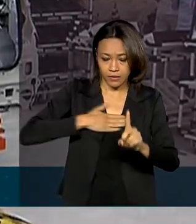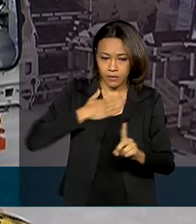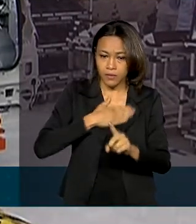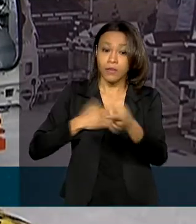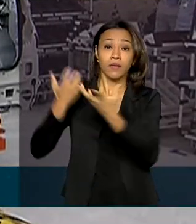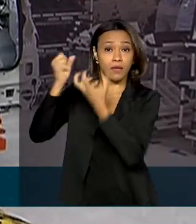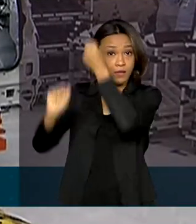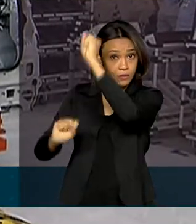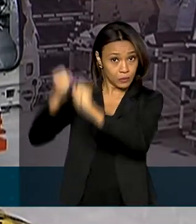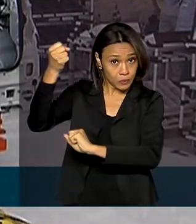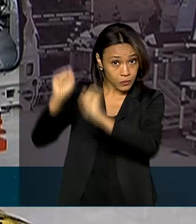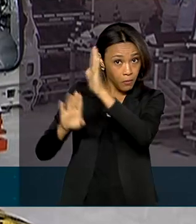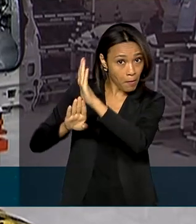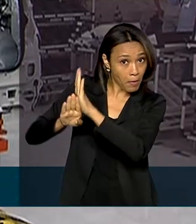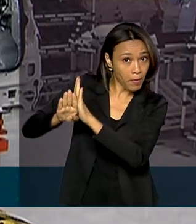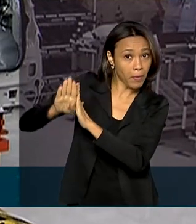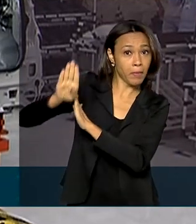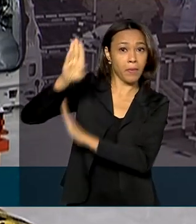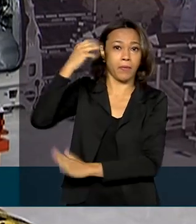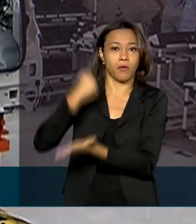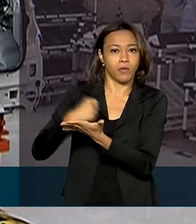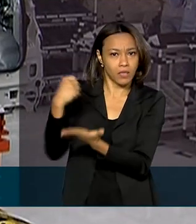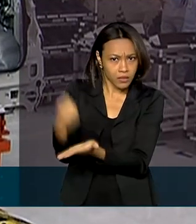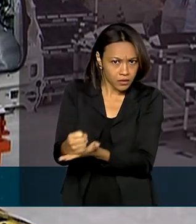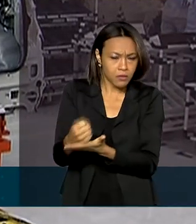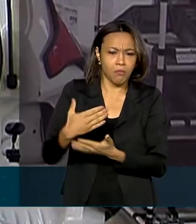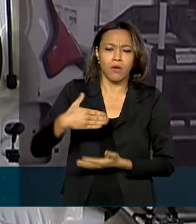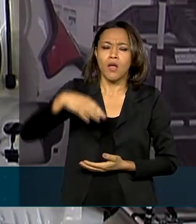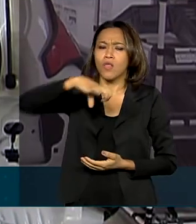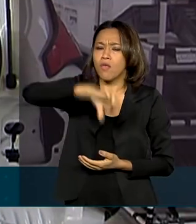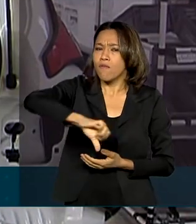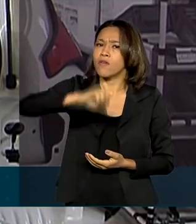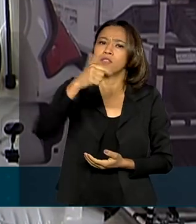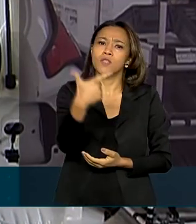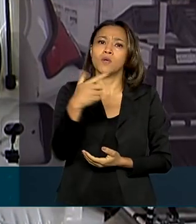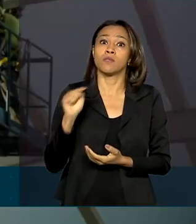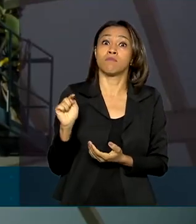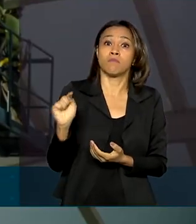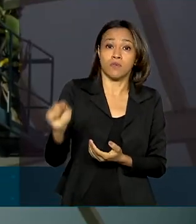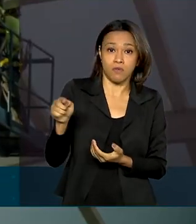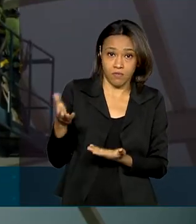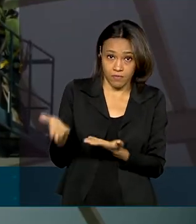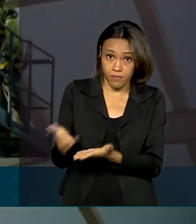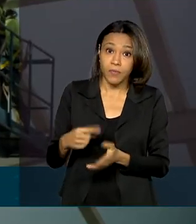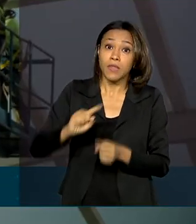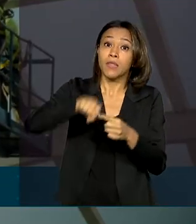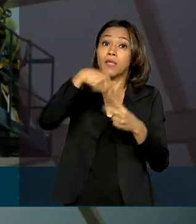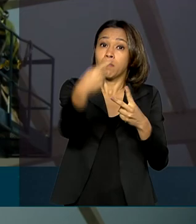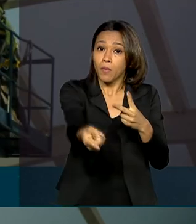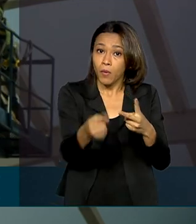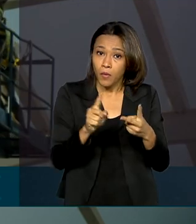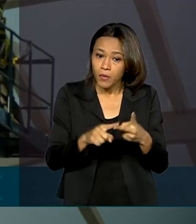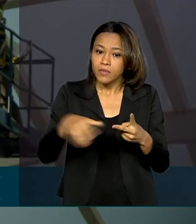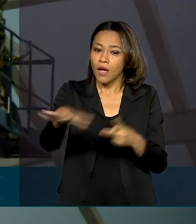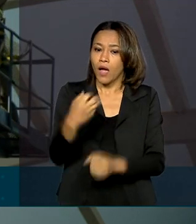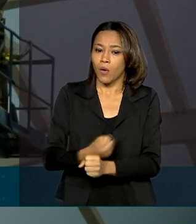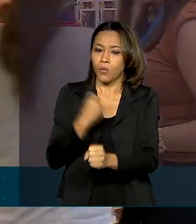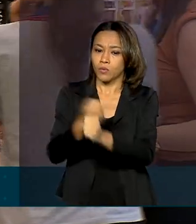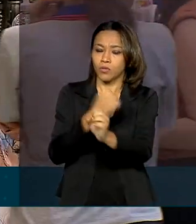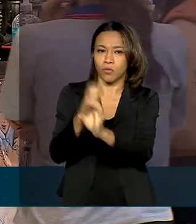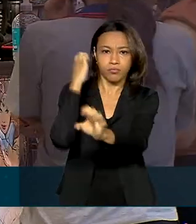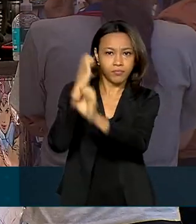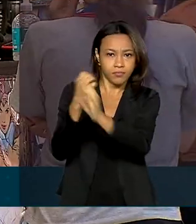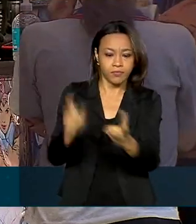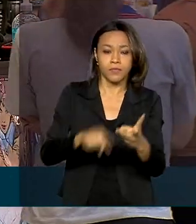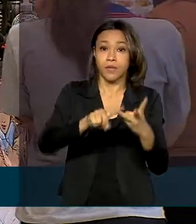liderou a geração de empregos formais com mais de 92 mil postos. Em seguida, vieram a construção civil,